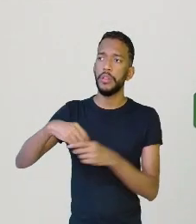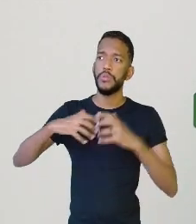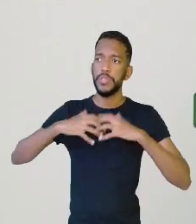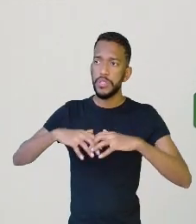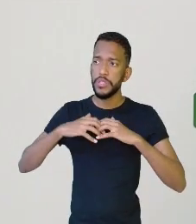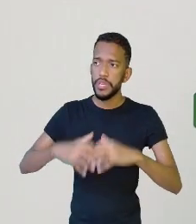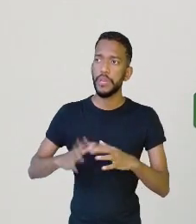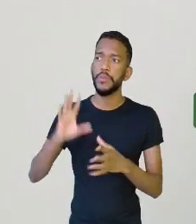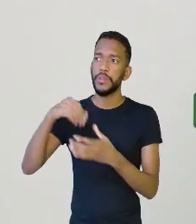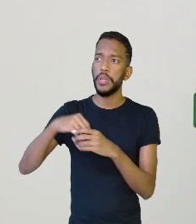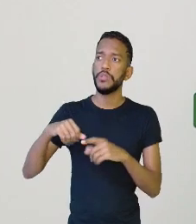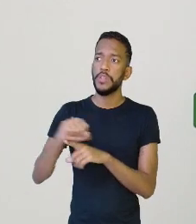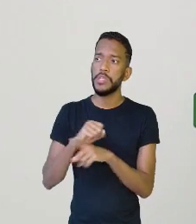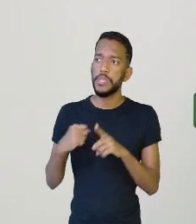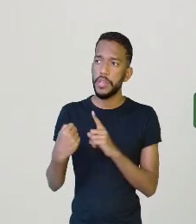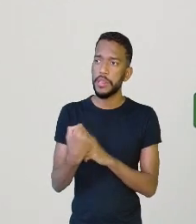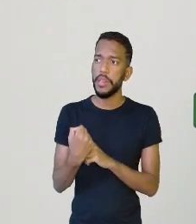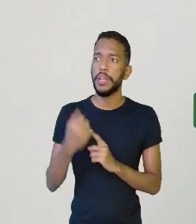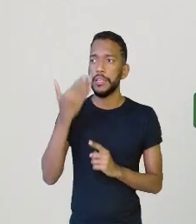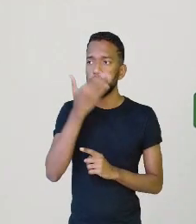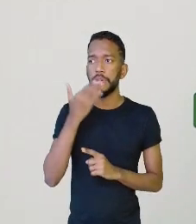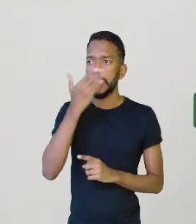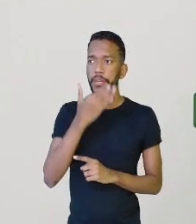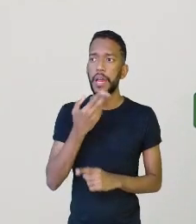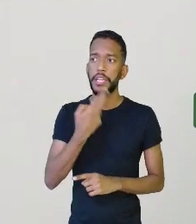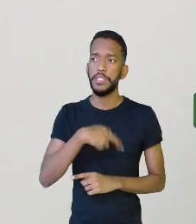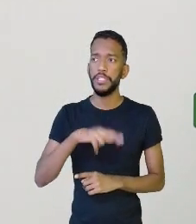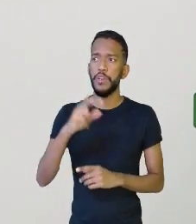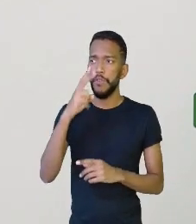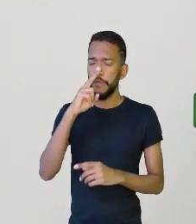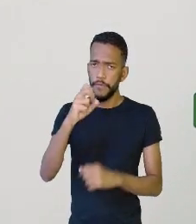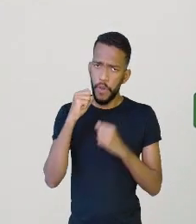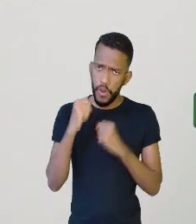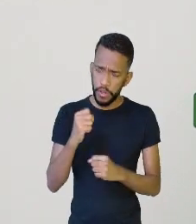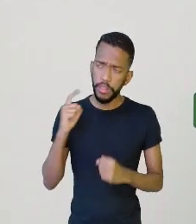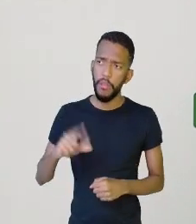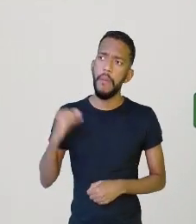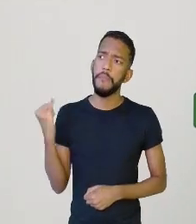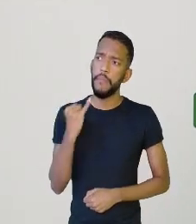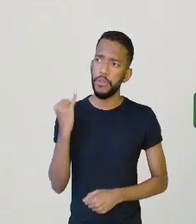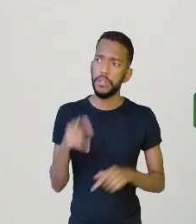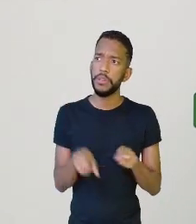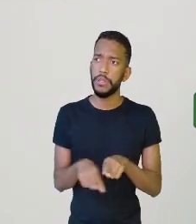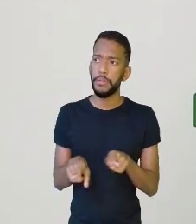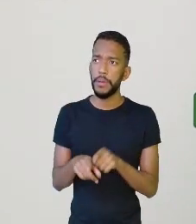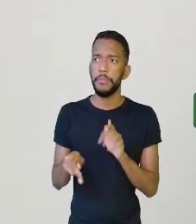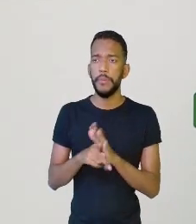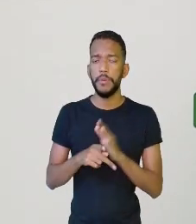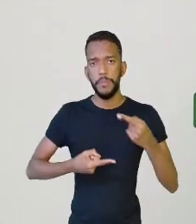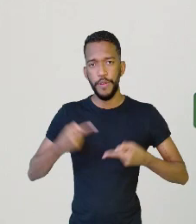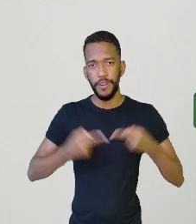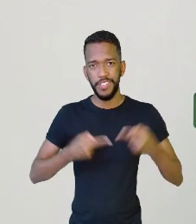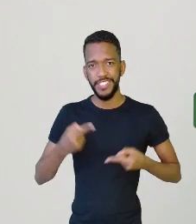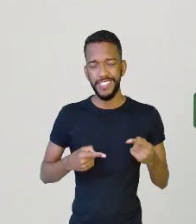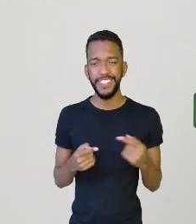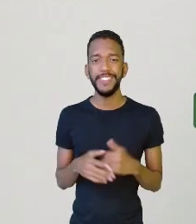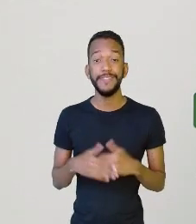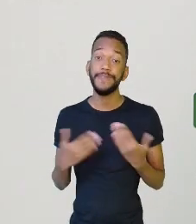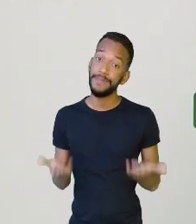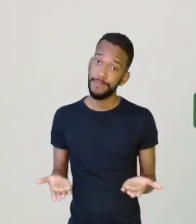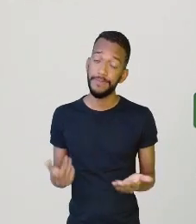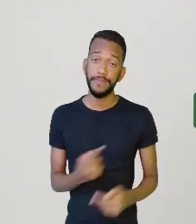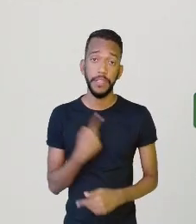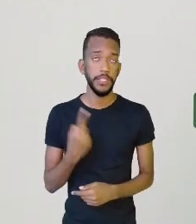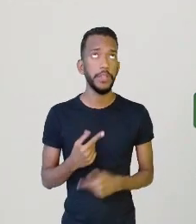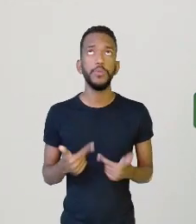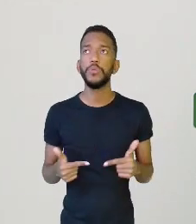e na sociedade açucareira, era muito forte, era muito importante também para a política. Então, a gente